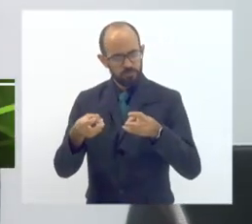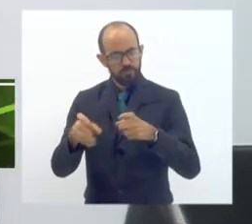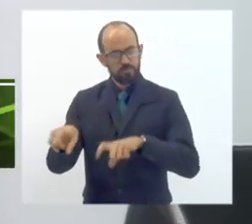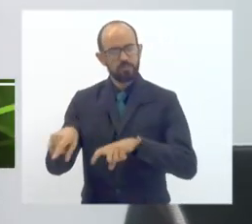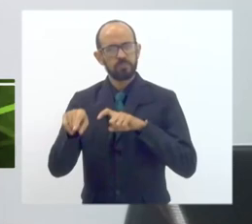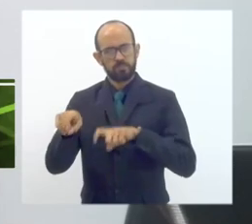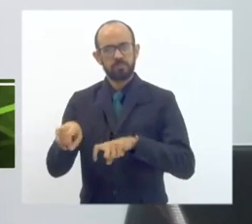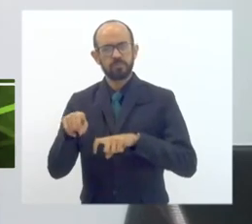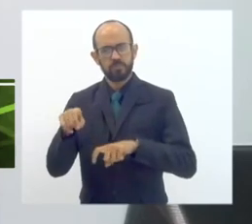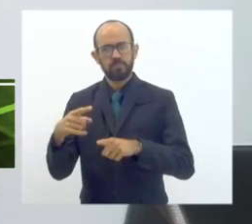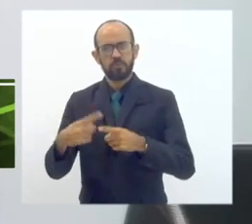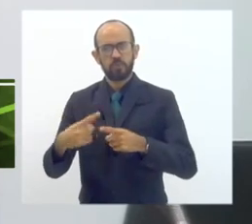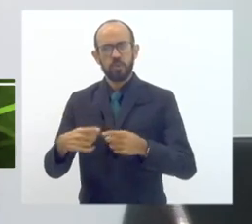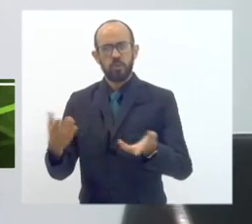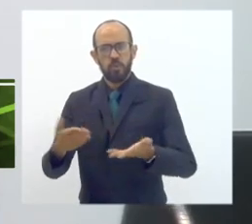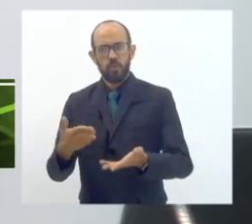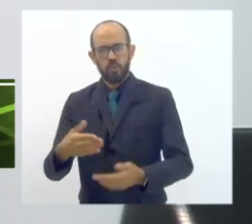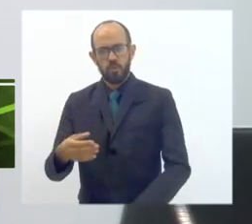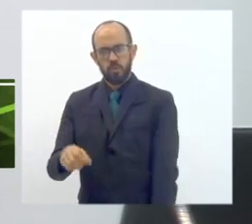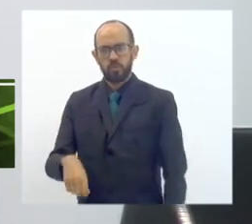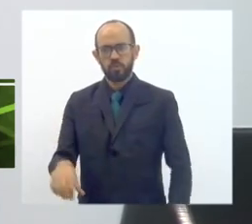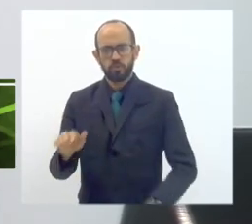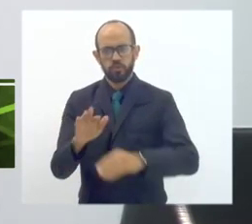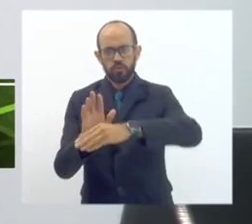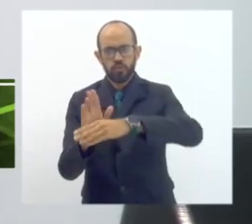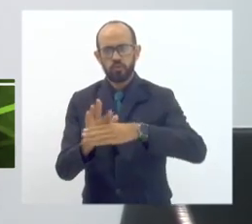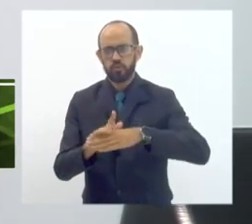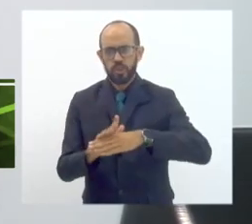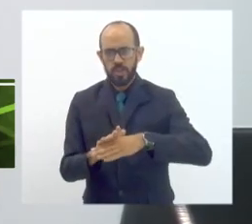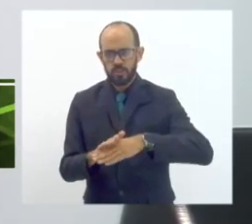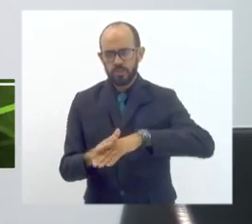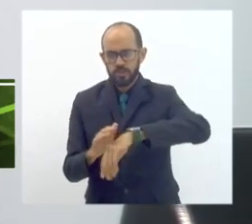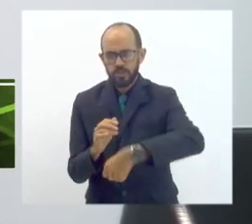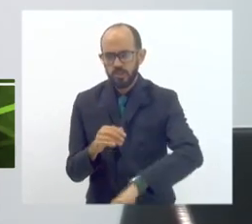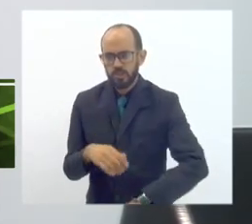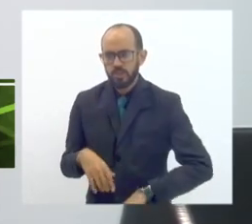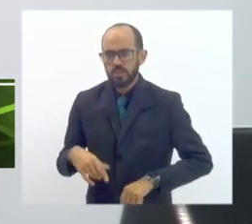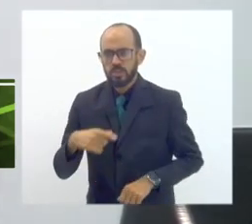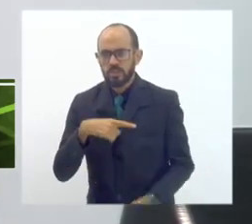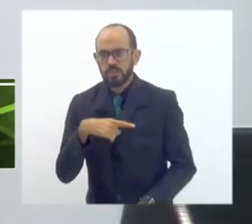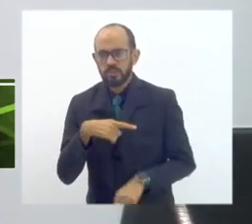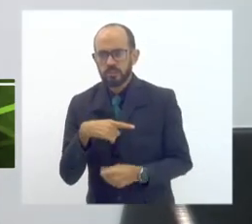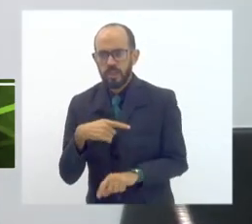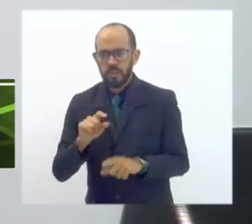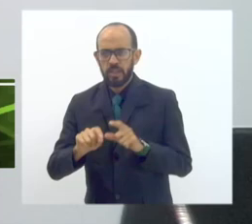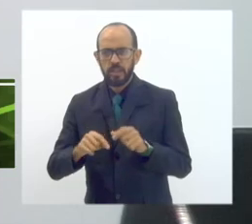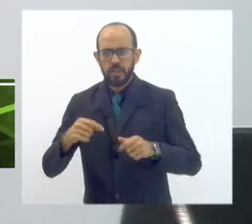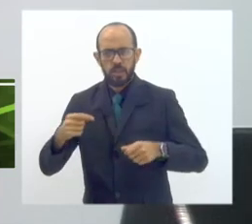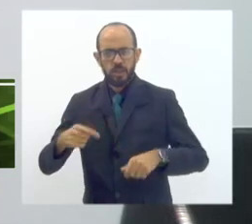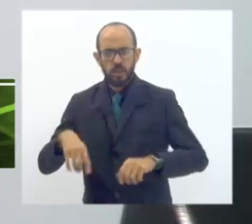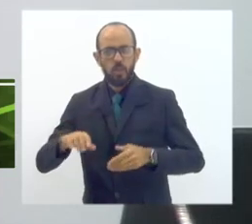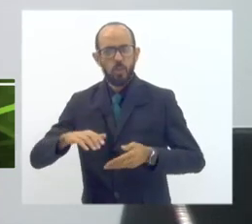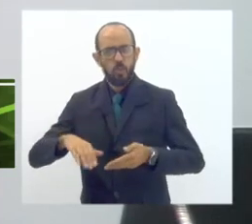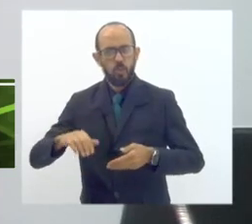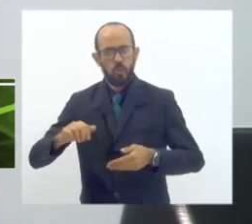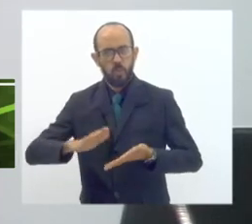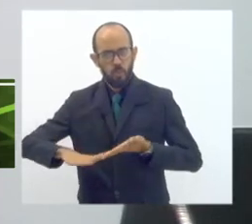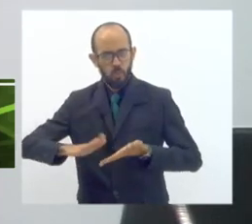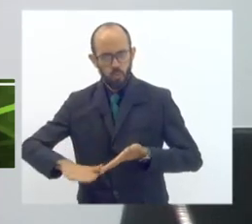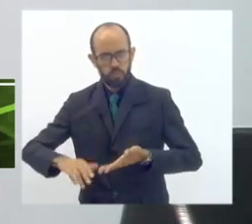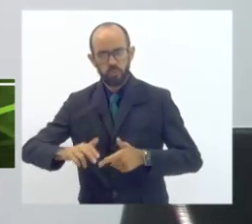hoje, Caxias, essa comunidade aqui, paga um preço por causa do êxito rural. E como o Jair falou